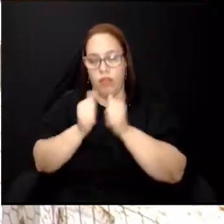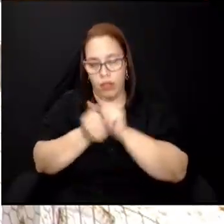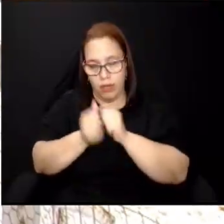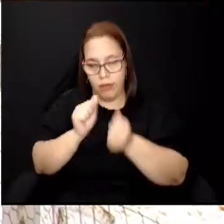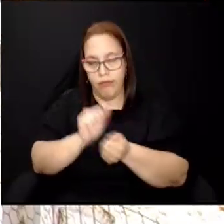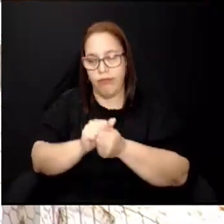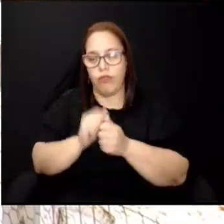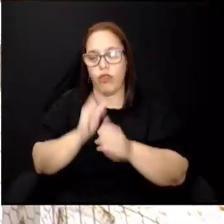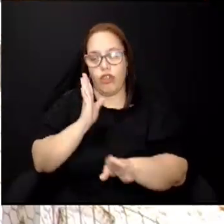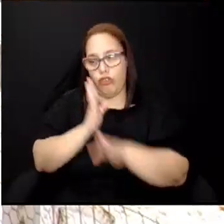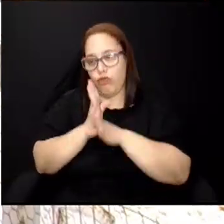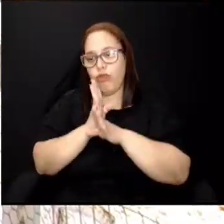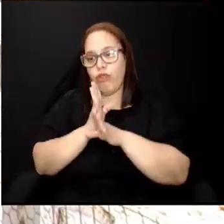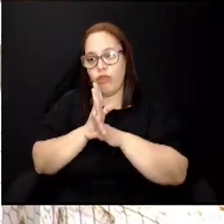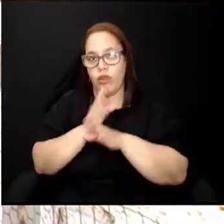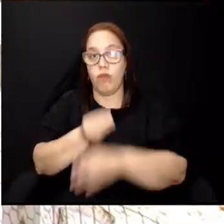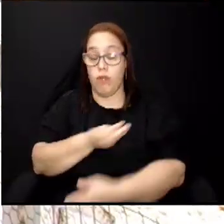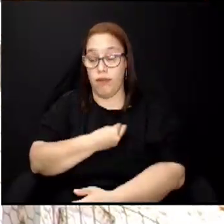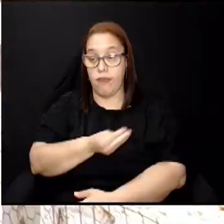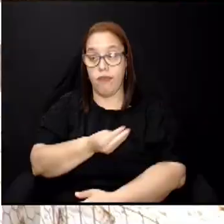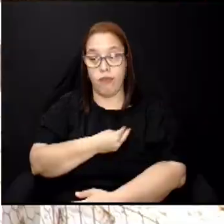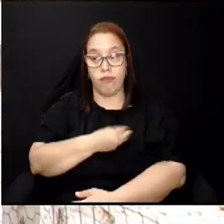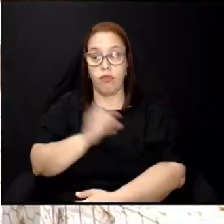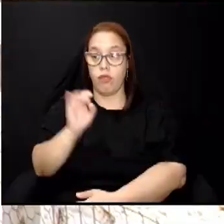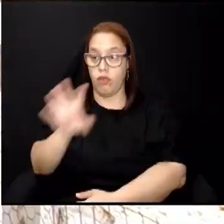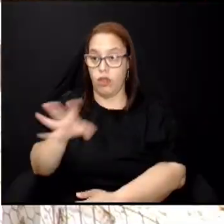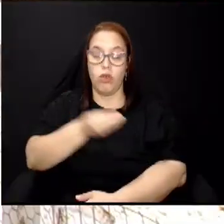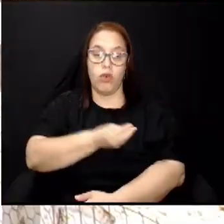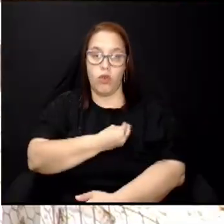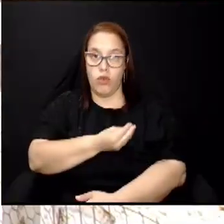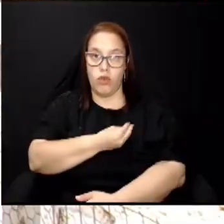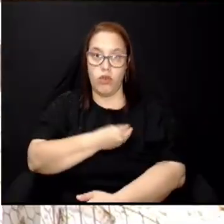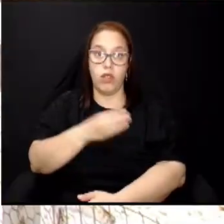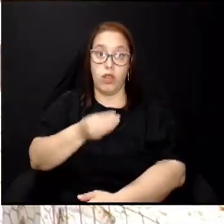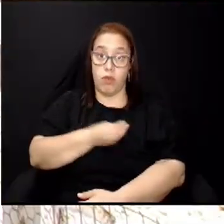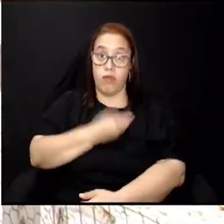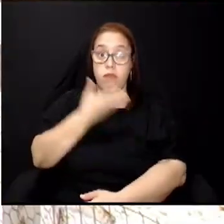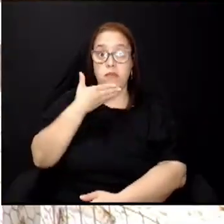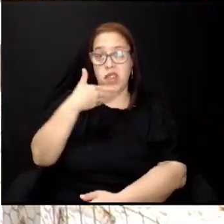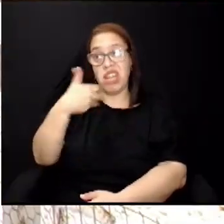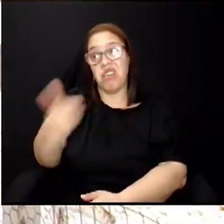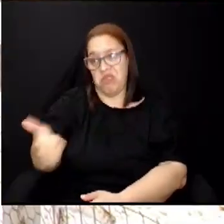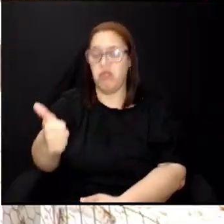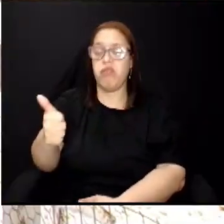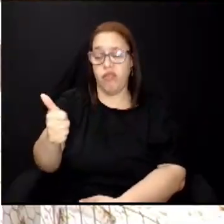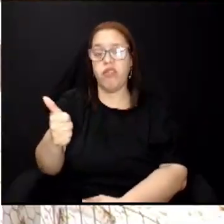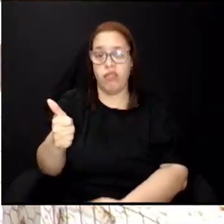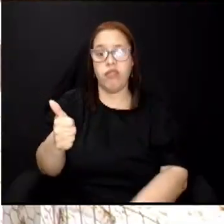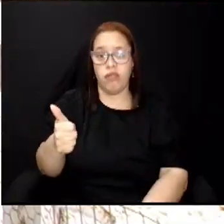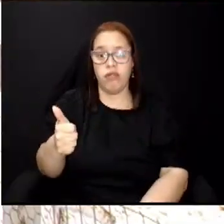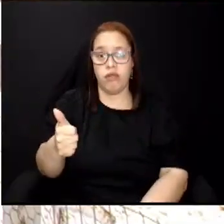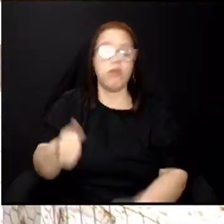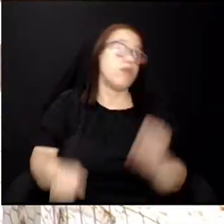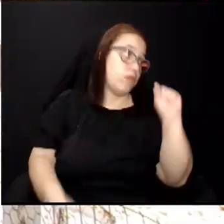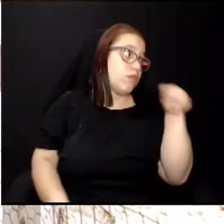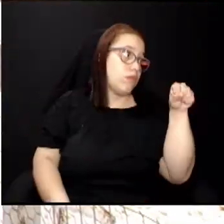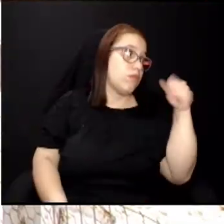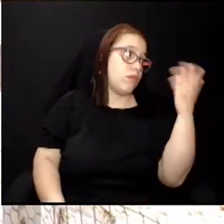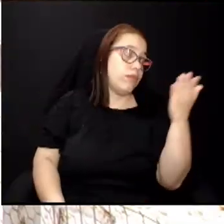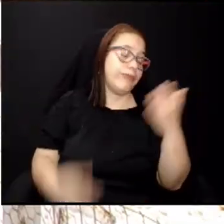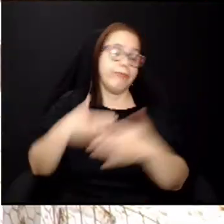para ele sobreviver, e não só sobreviver, ele ter uma vida também com uma condição de bem-estar satisfatória,